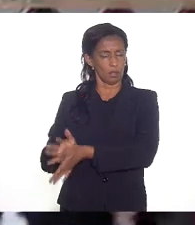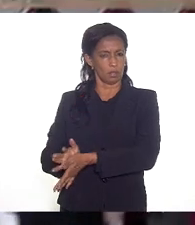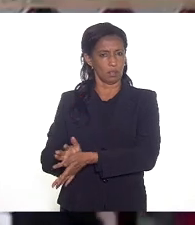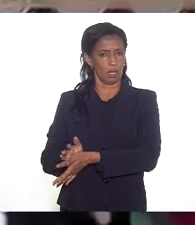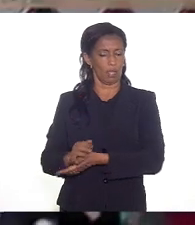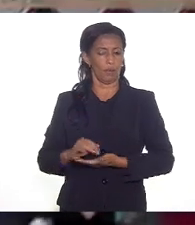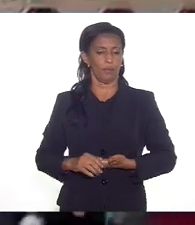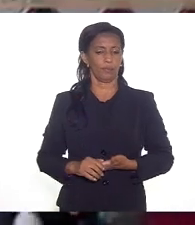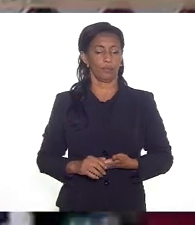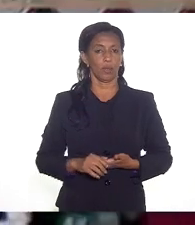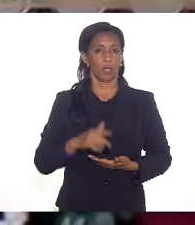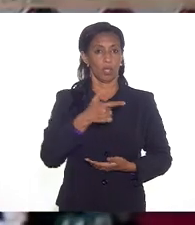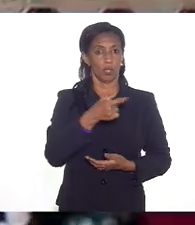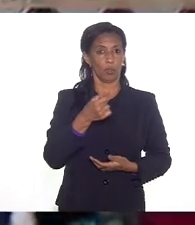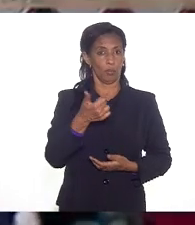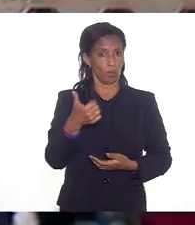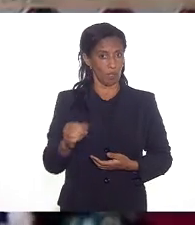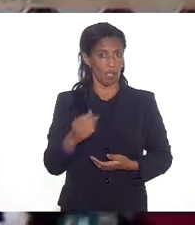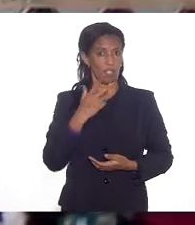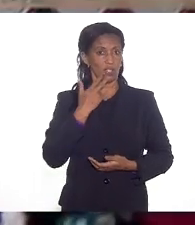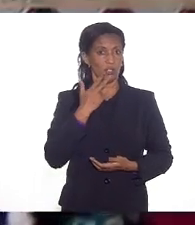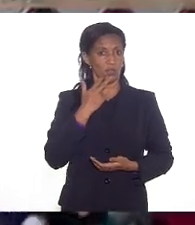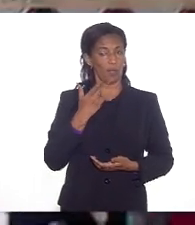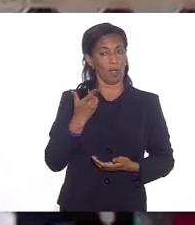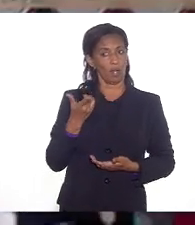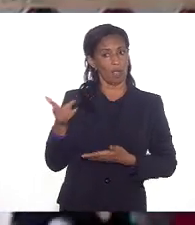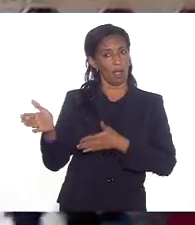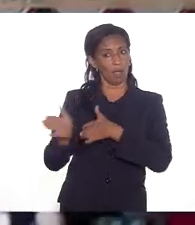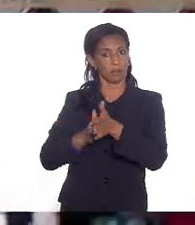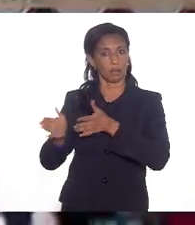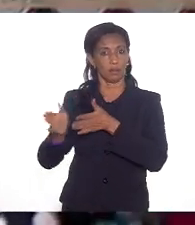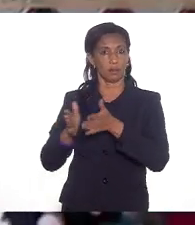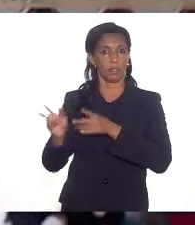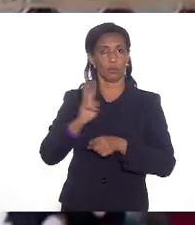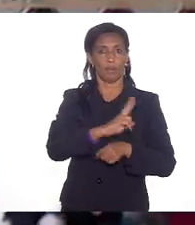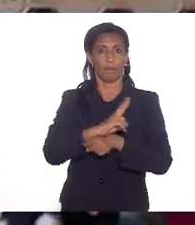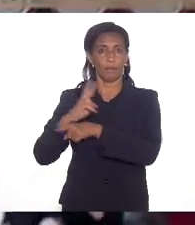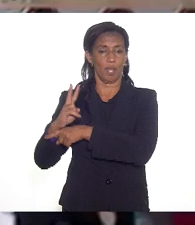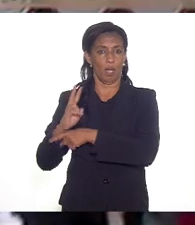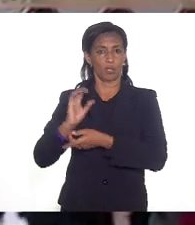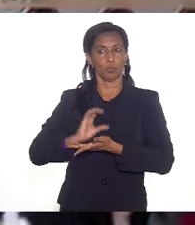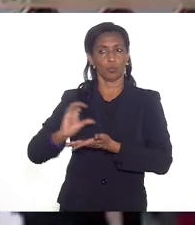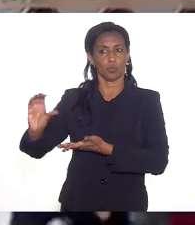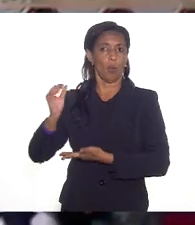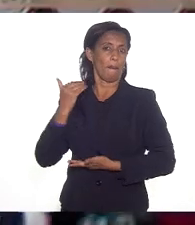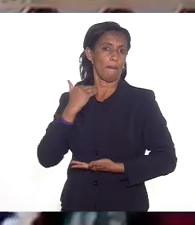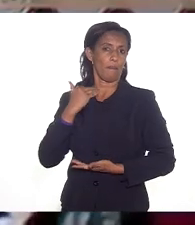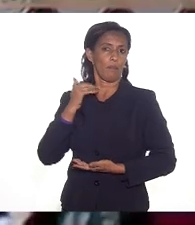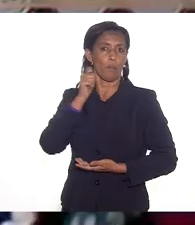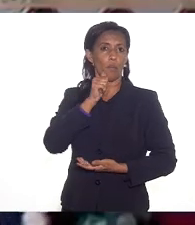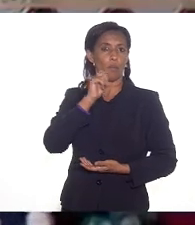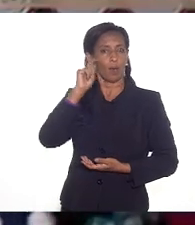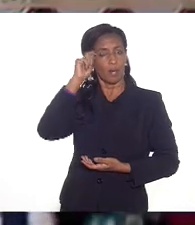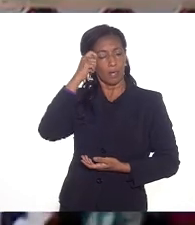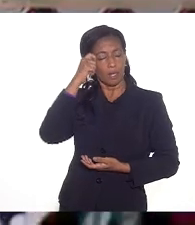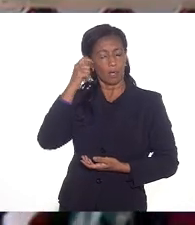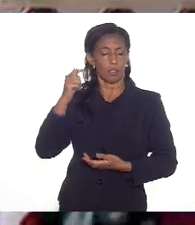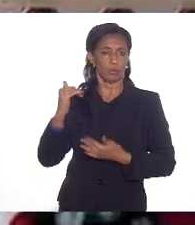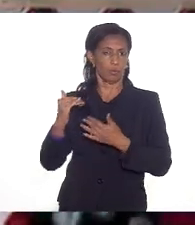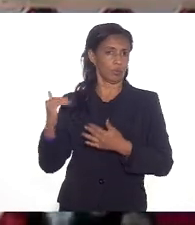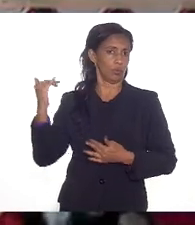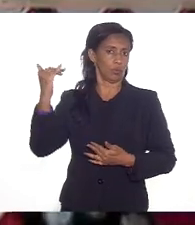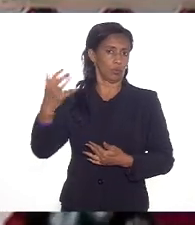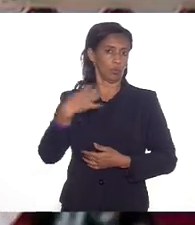seguro o acesso ao crédito para pequena produção nos meios Rural e urbano com ações afirmativas para mulheres negras sobretudo